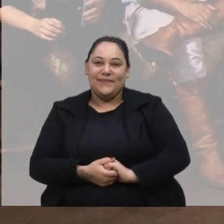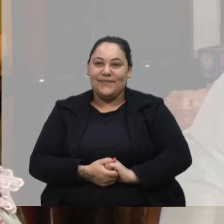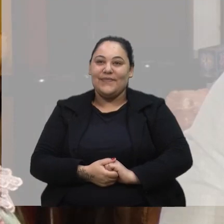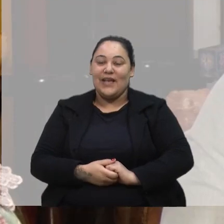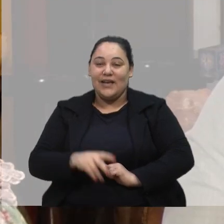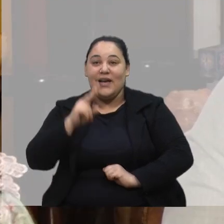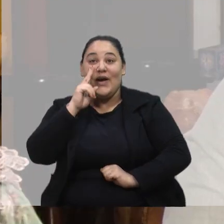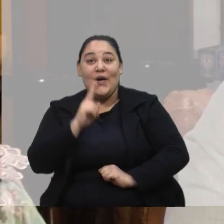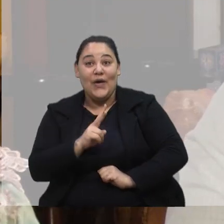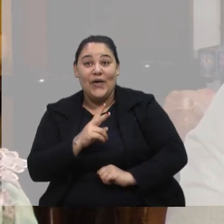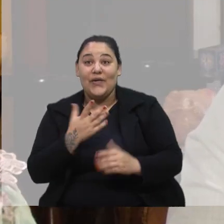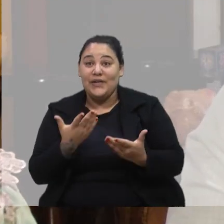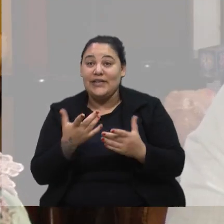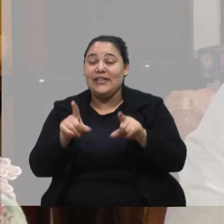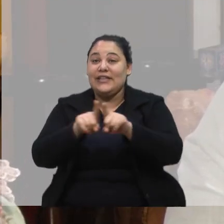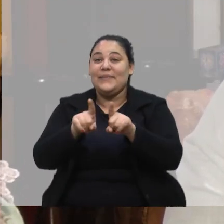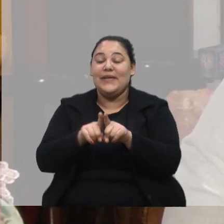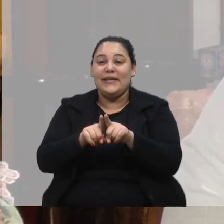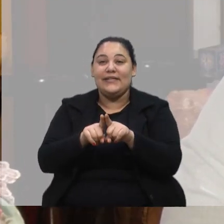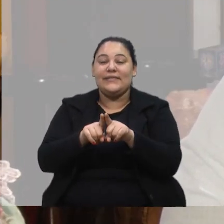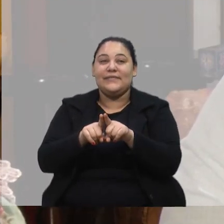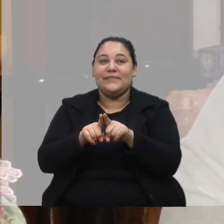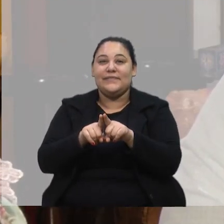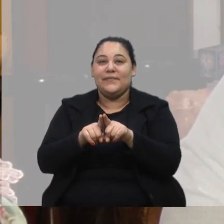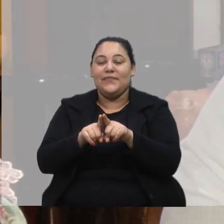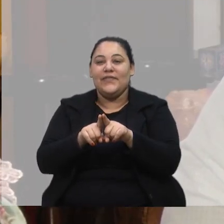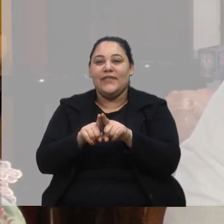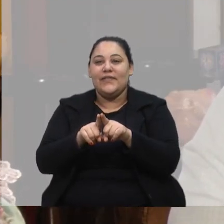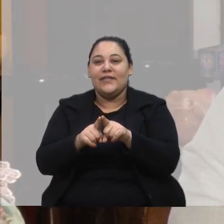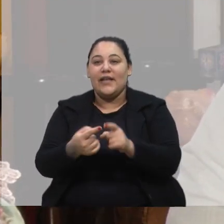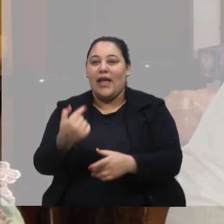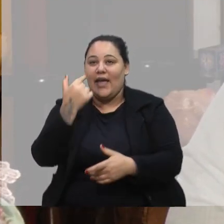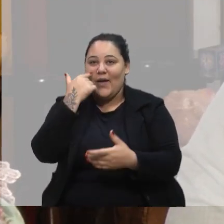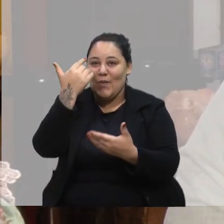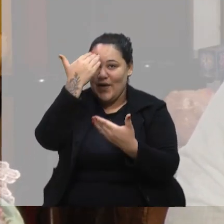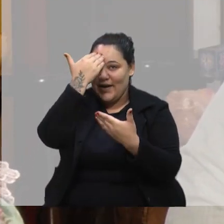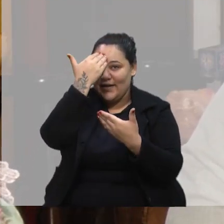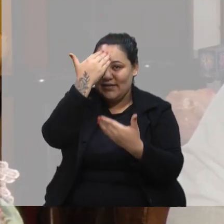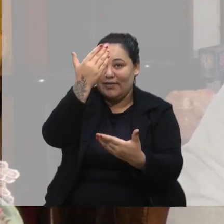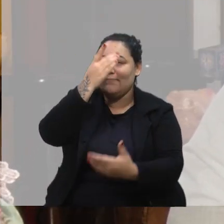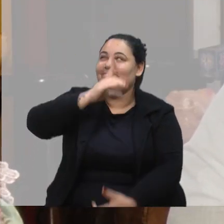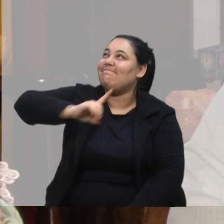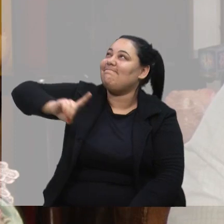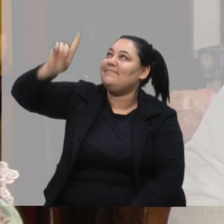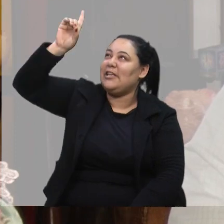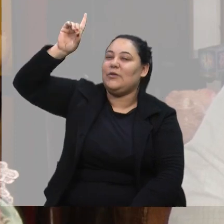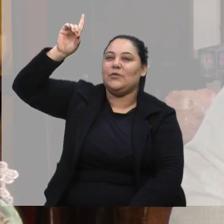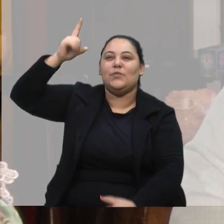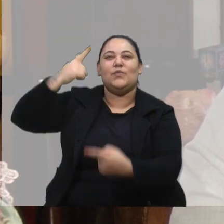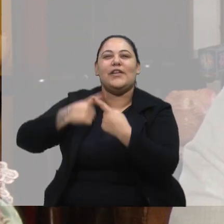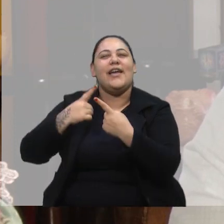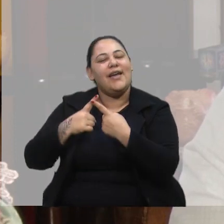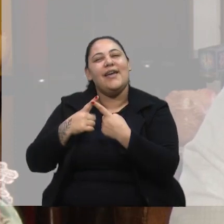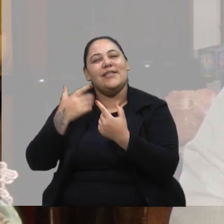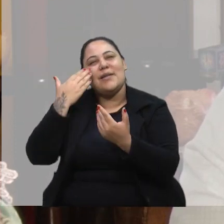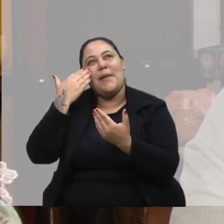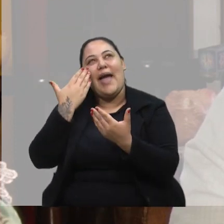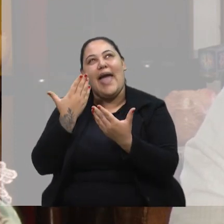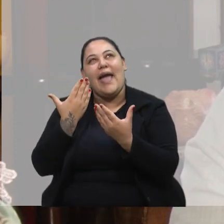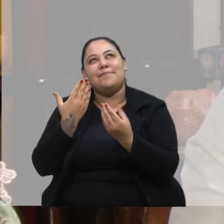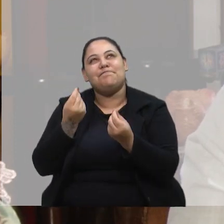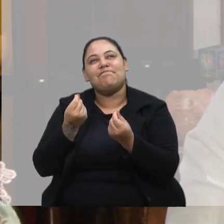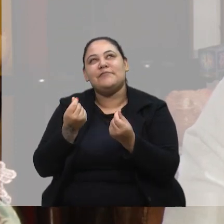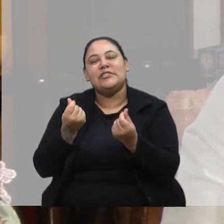Olha, e muitas vezes eu agradeço a Deus, porque às vezes